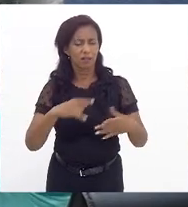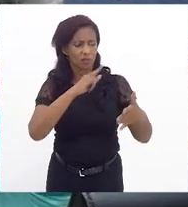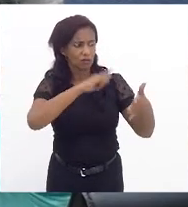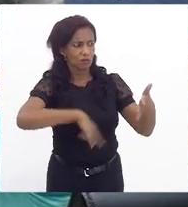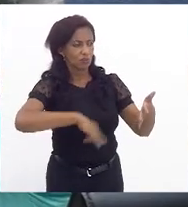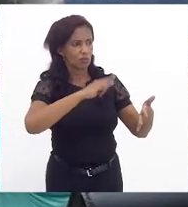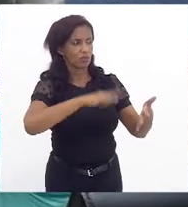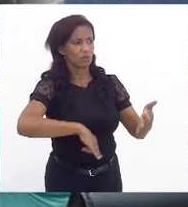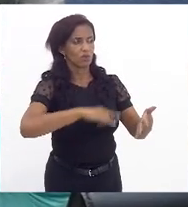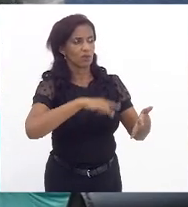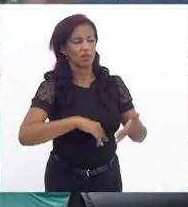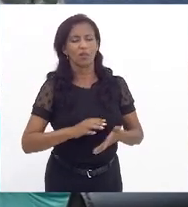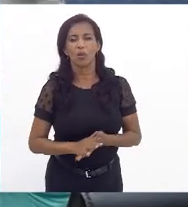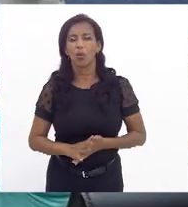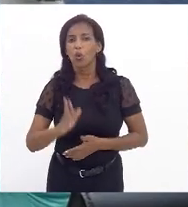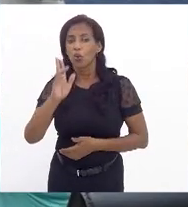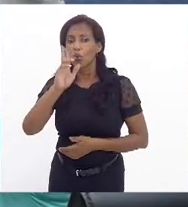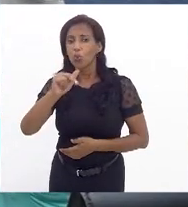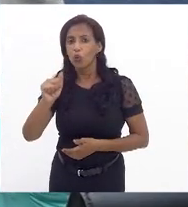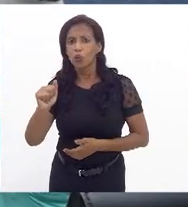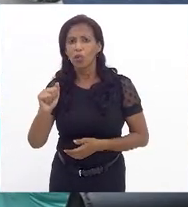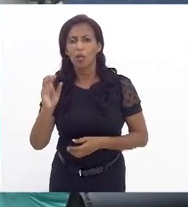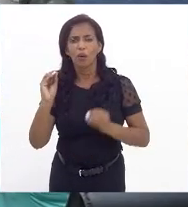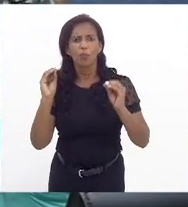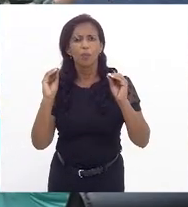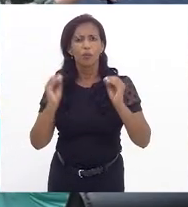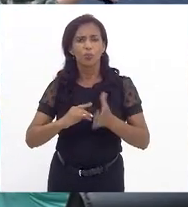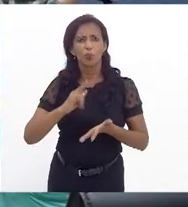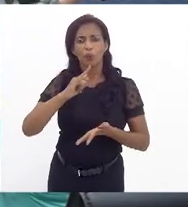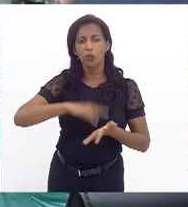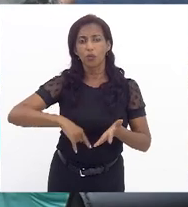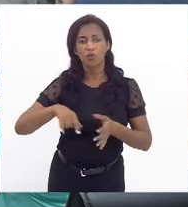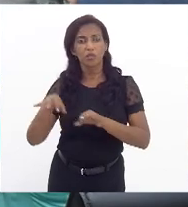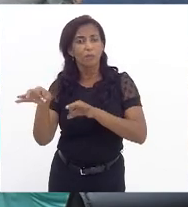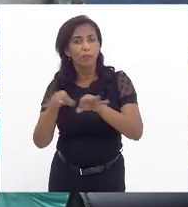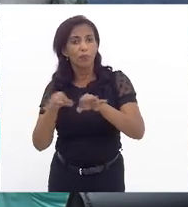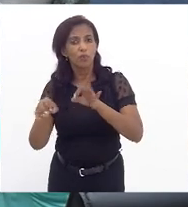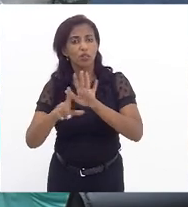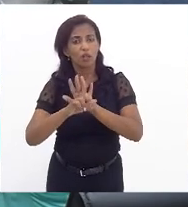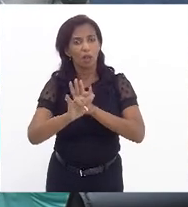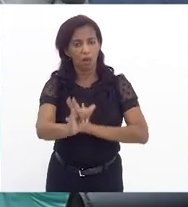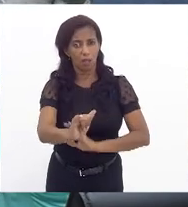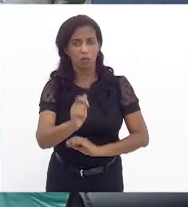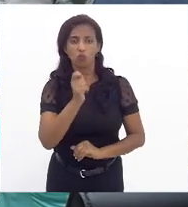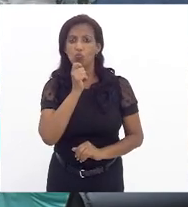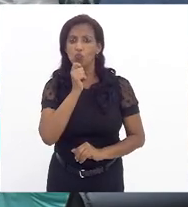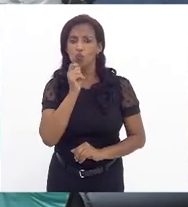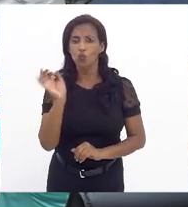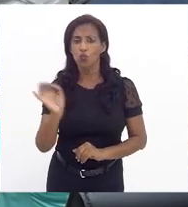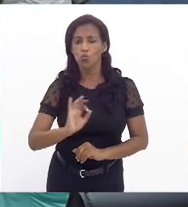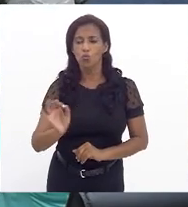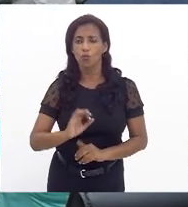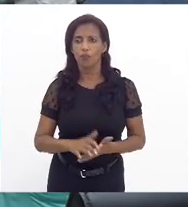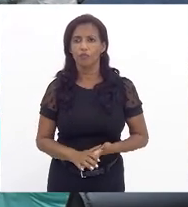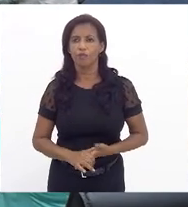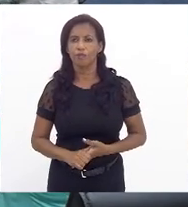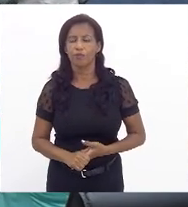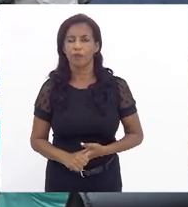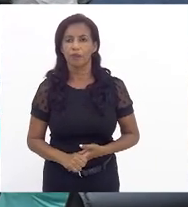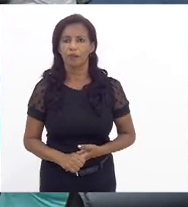dessa profundidade nunca poderia ser por medida provisória, teria que ser por projeto de lei. Não houve a discussão